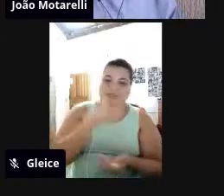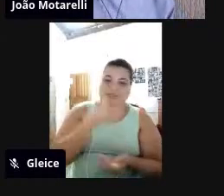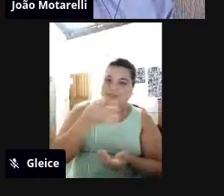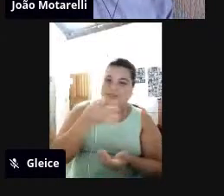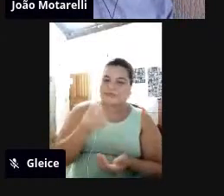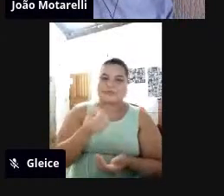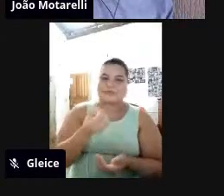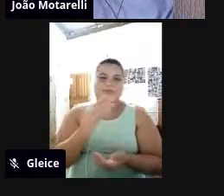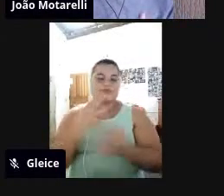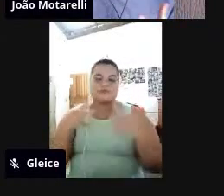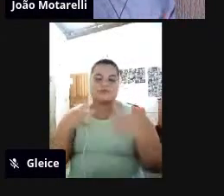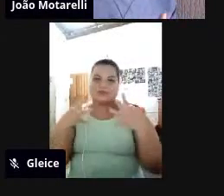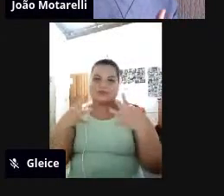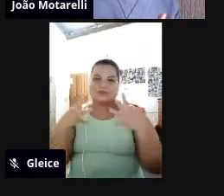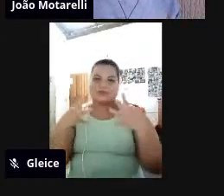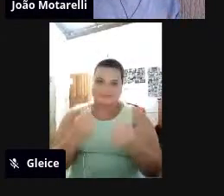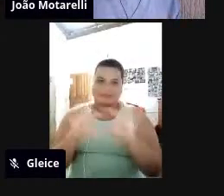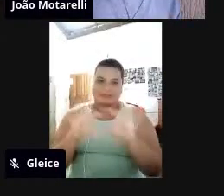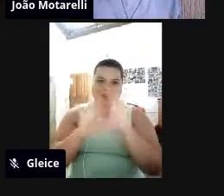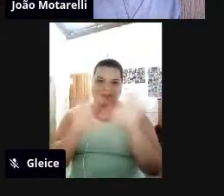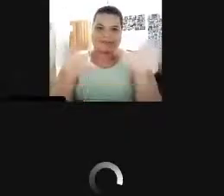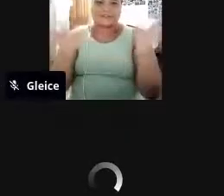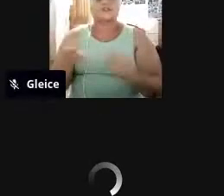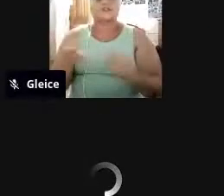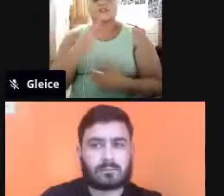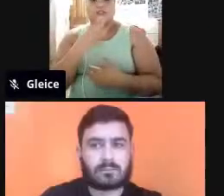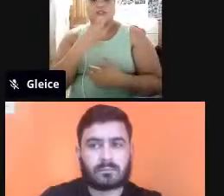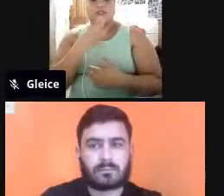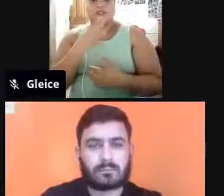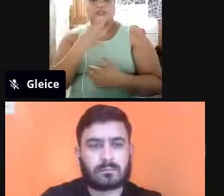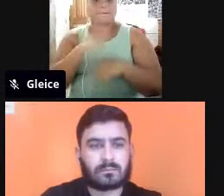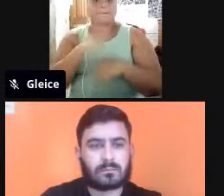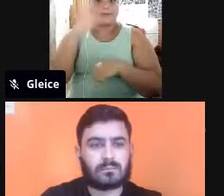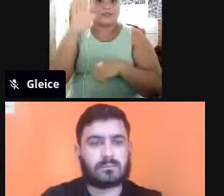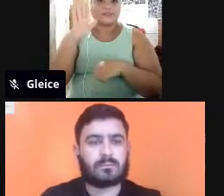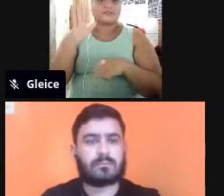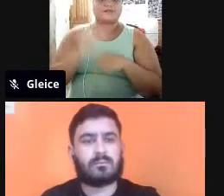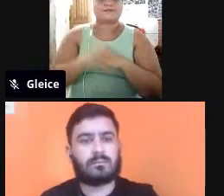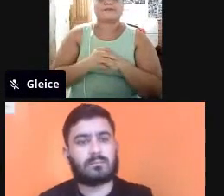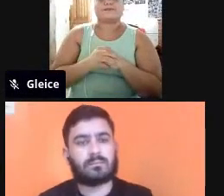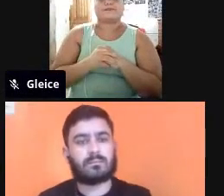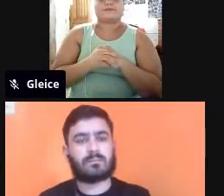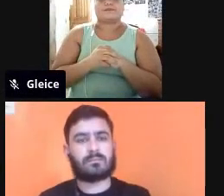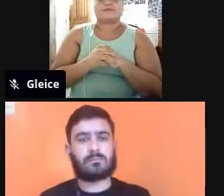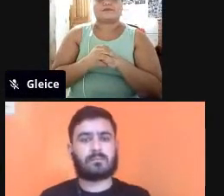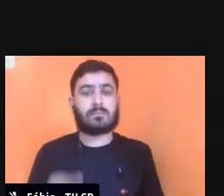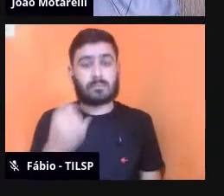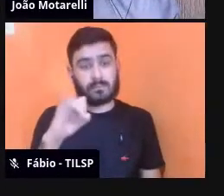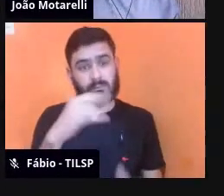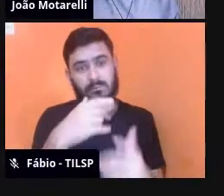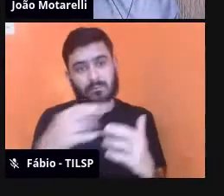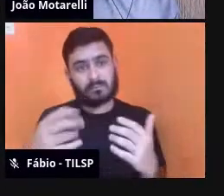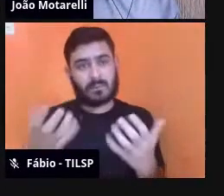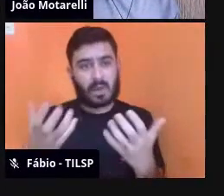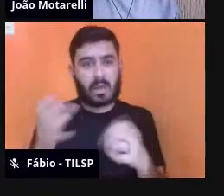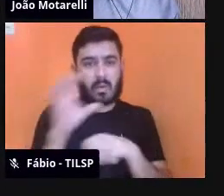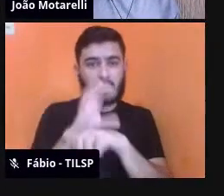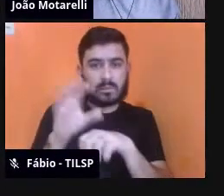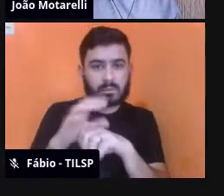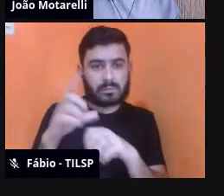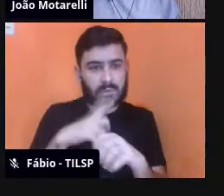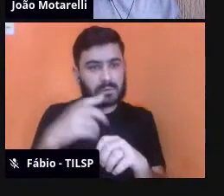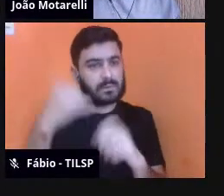disposição. E para quem quiser conhecer mais sobre os cursos, pode apontar a câmera do celular aí, e fique à vontade para